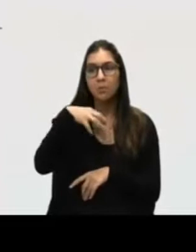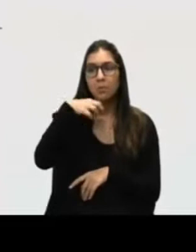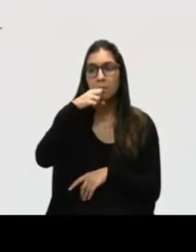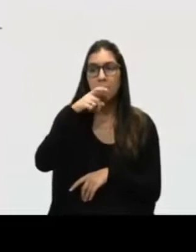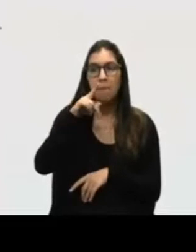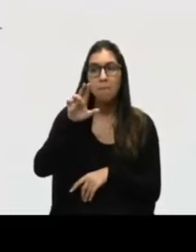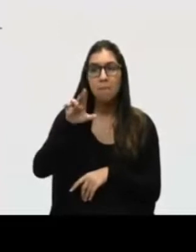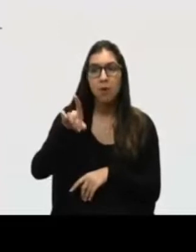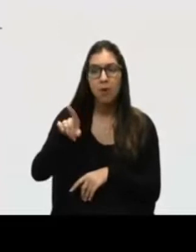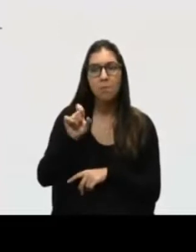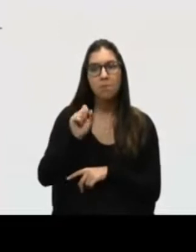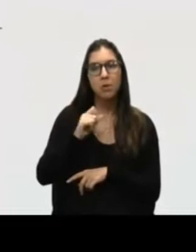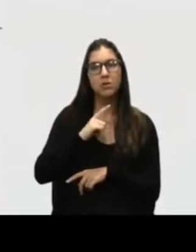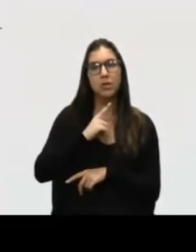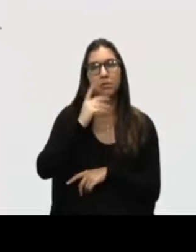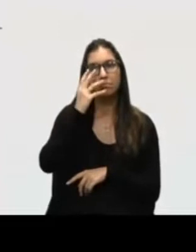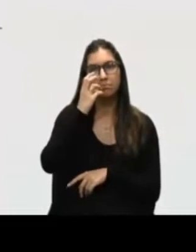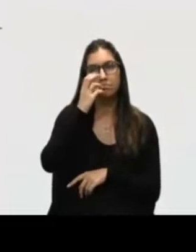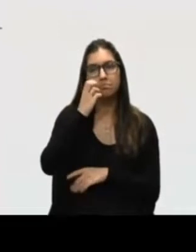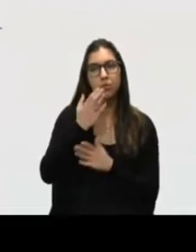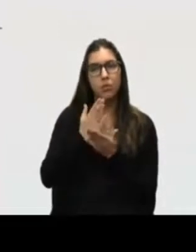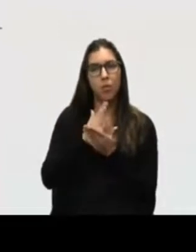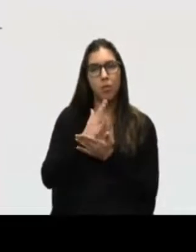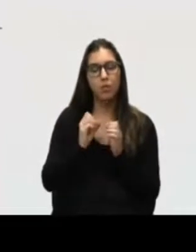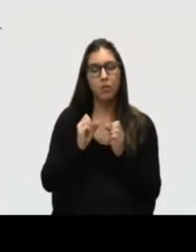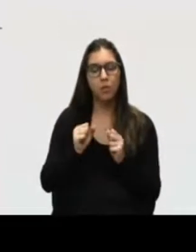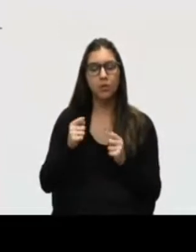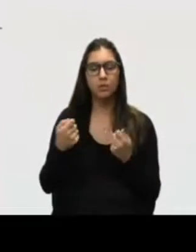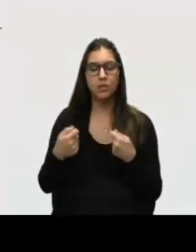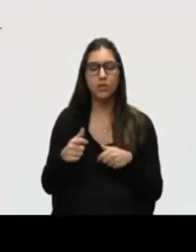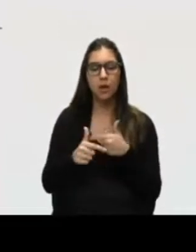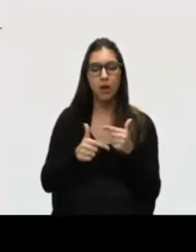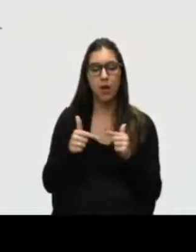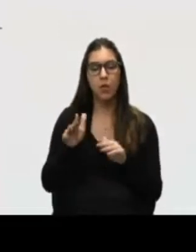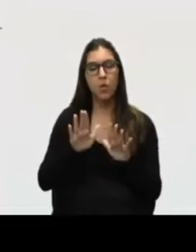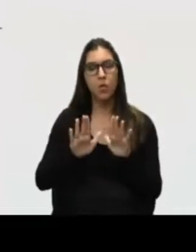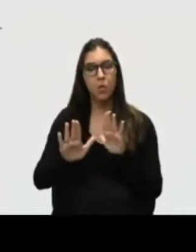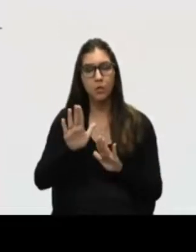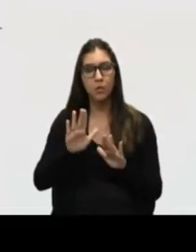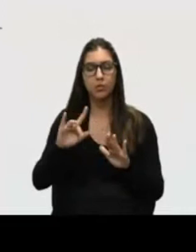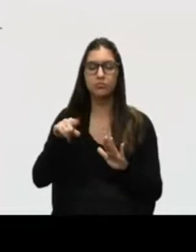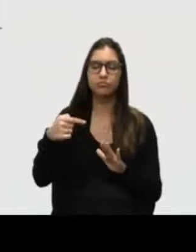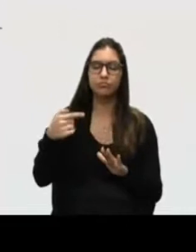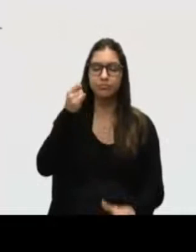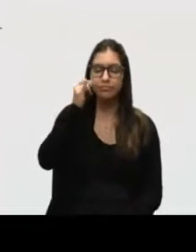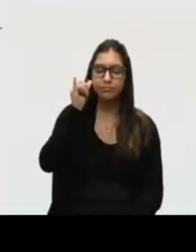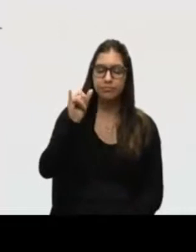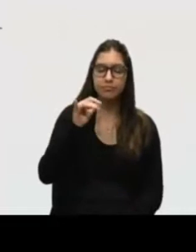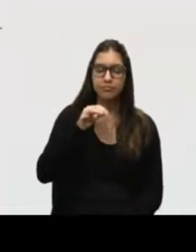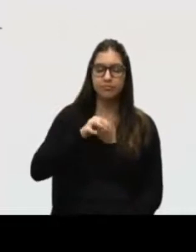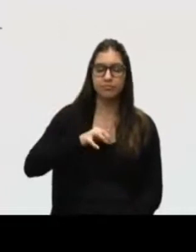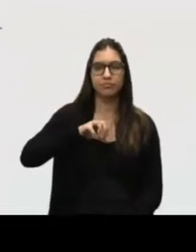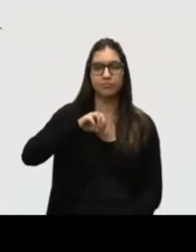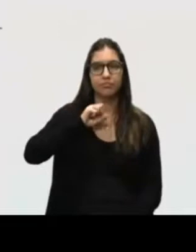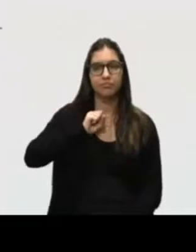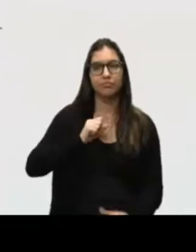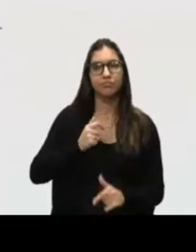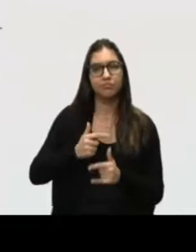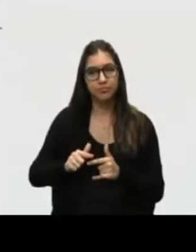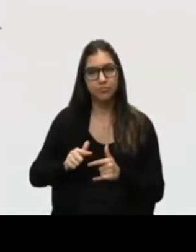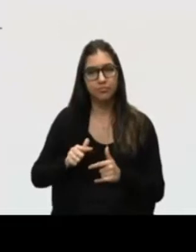pó, ele pode trazer um pouquinho de cólica. Então, a gente trabalhar com esses compostos com cuidado para evitar, então, uma contaminação ao